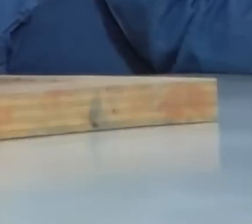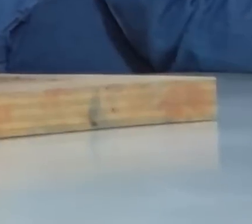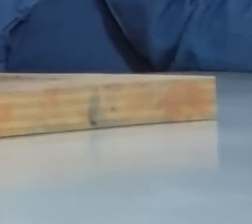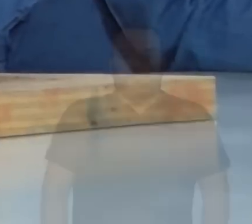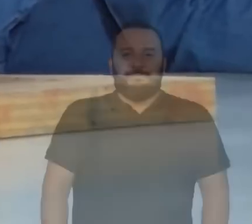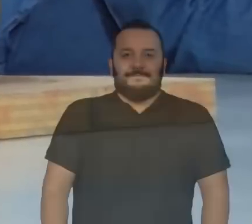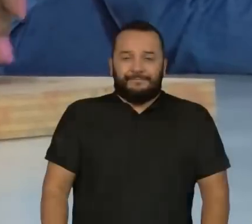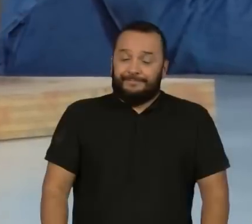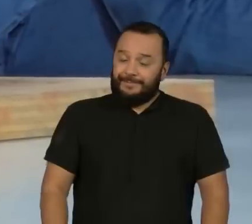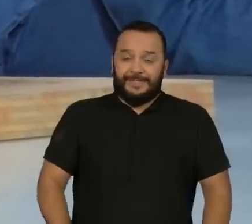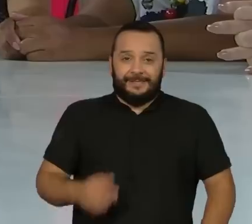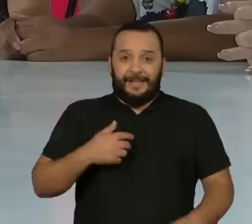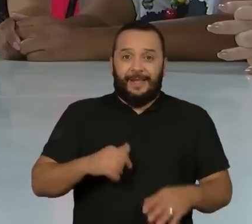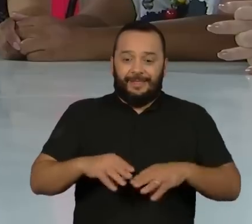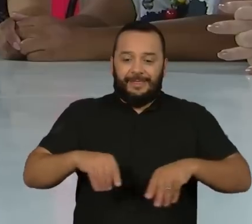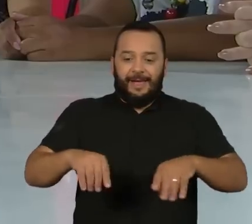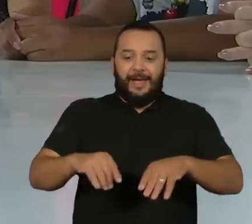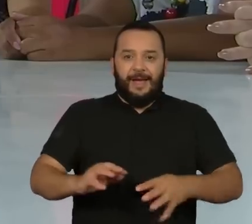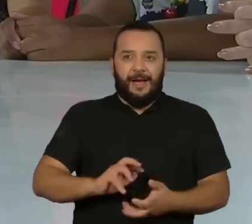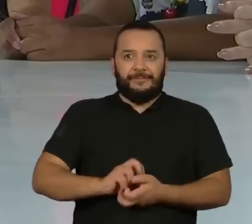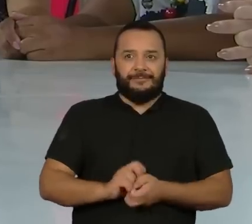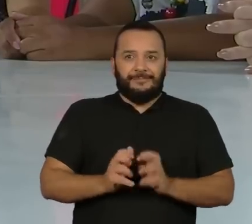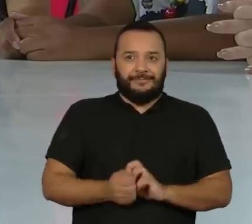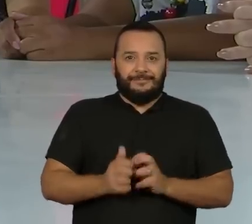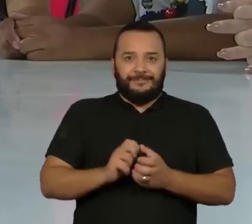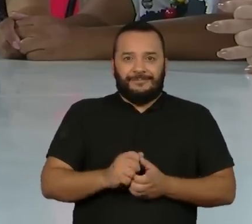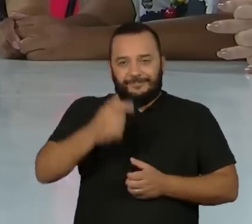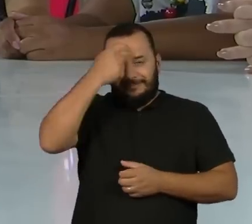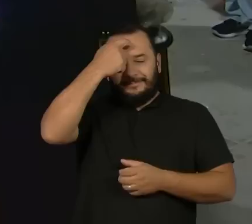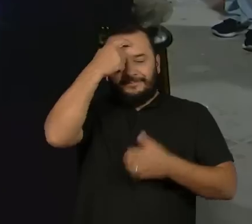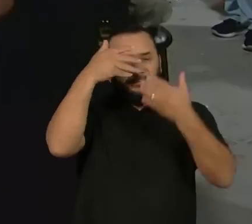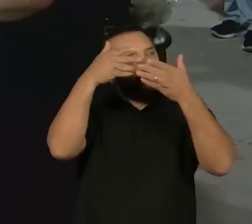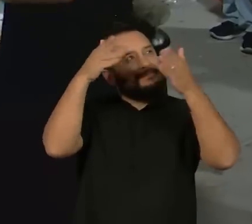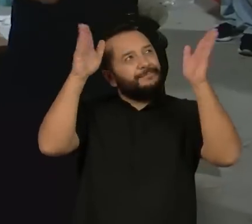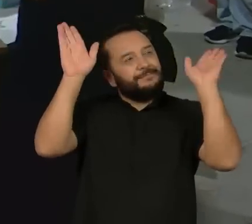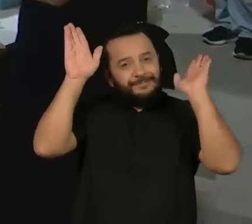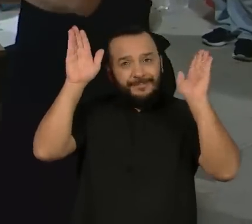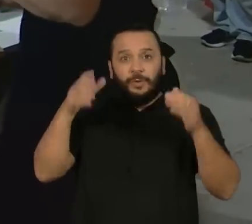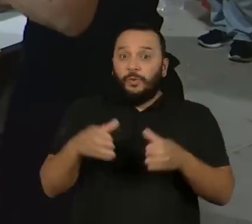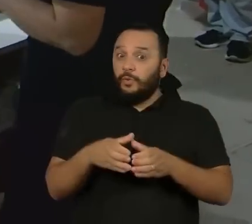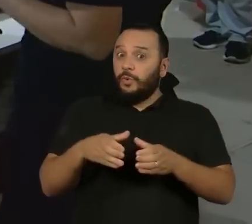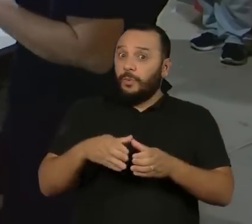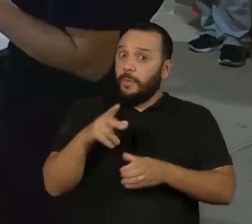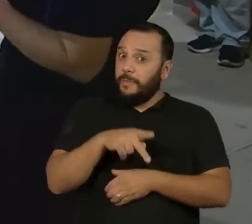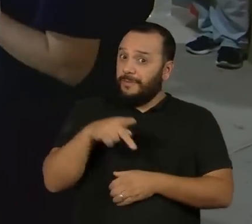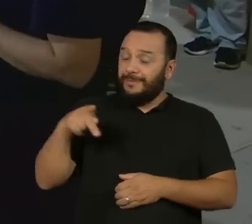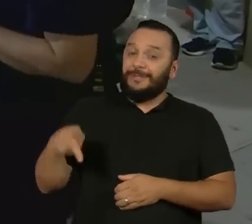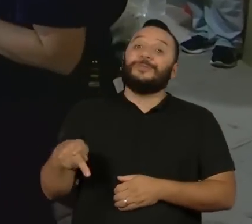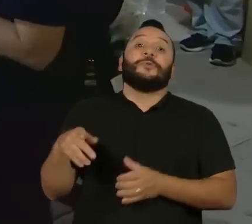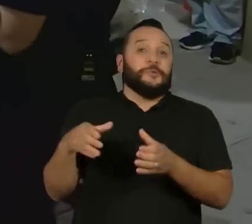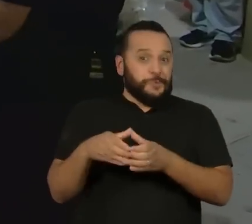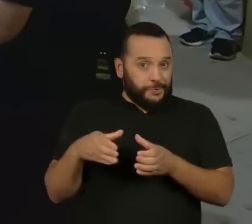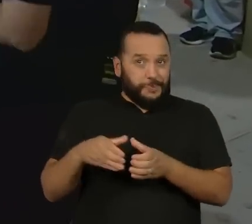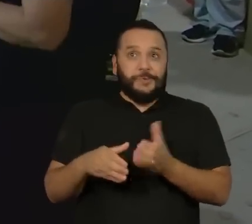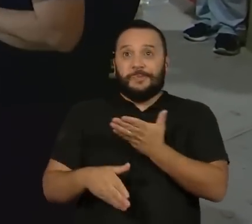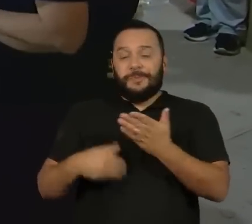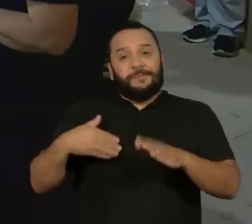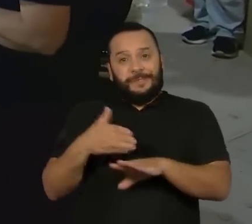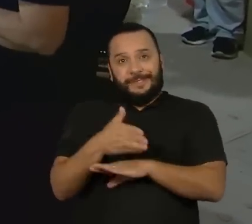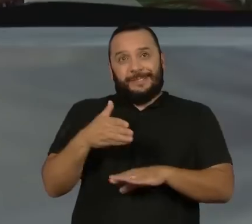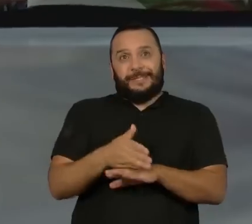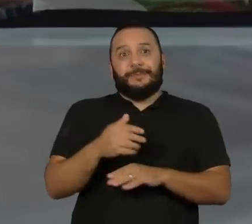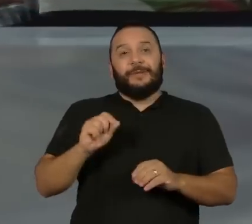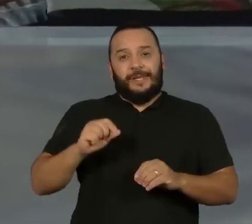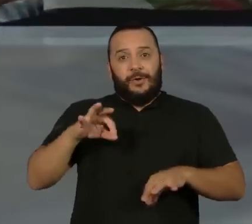Com as mãos na terra e a mente aberta para novas possibilidades, um grupo de professoras participa de uma oficina